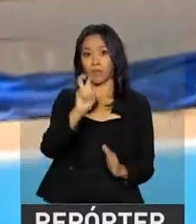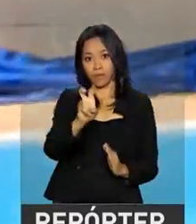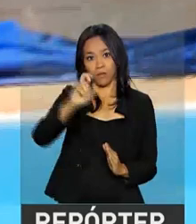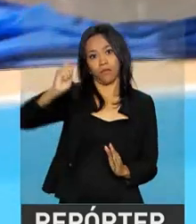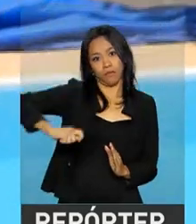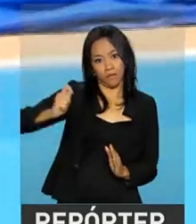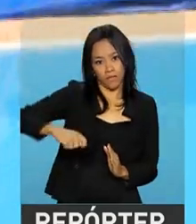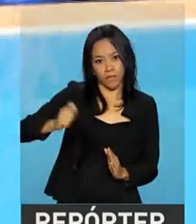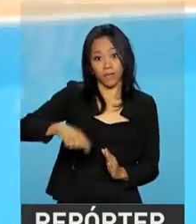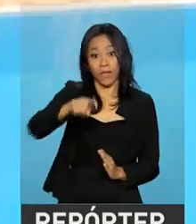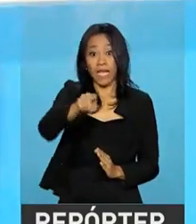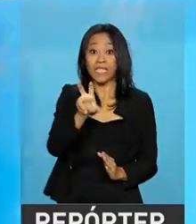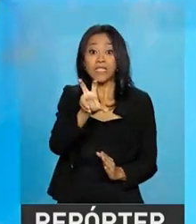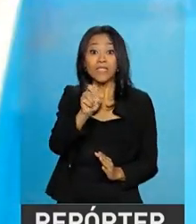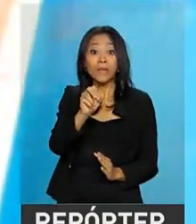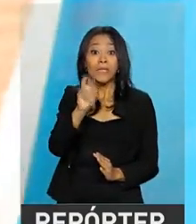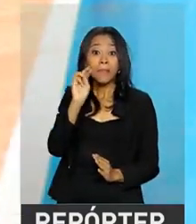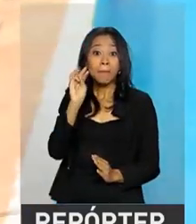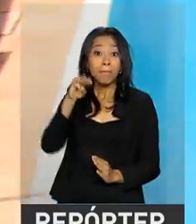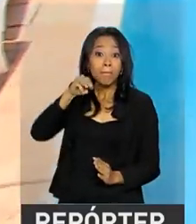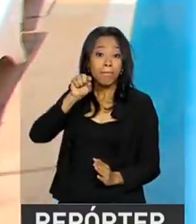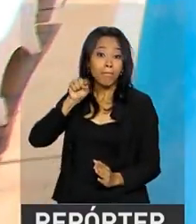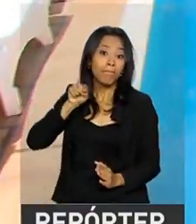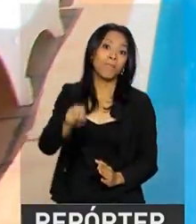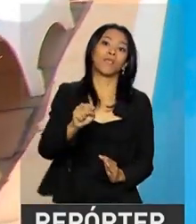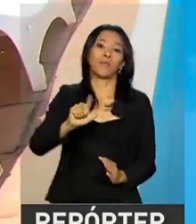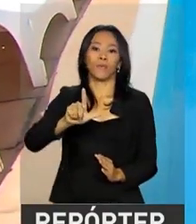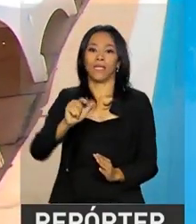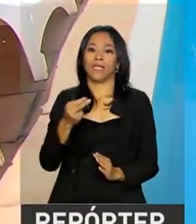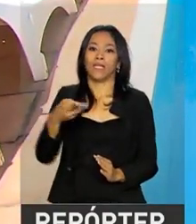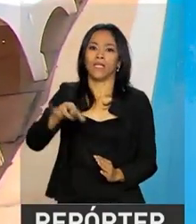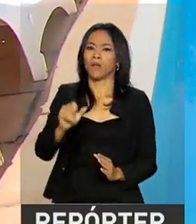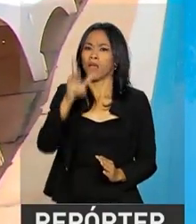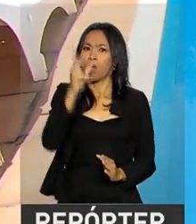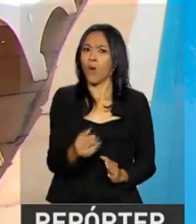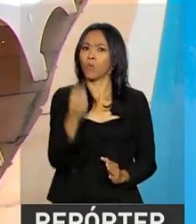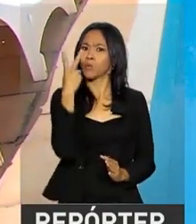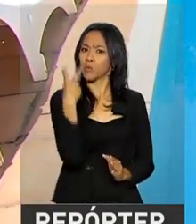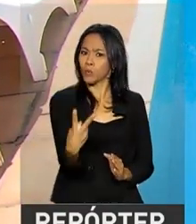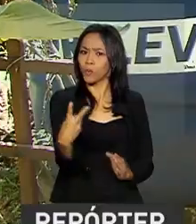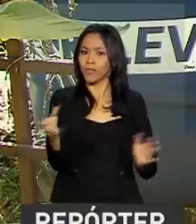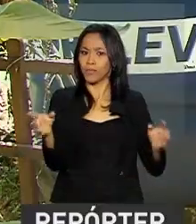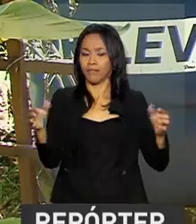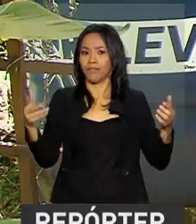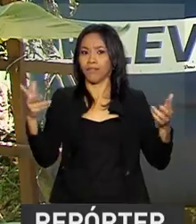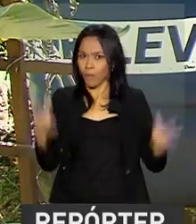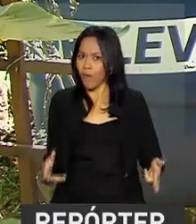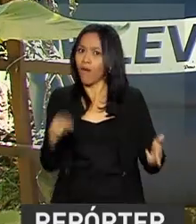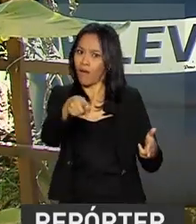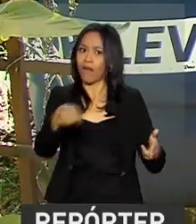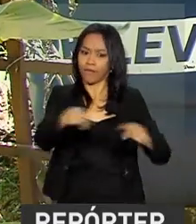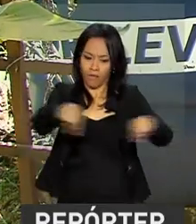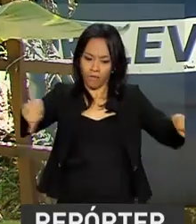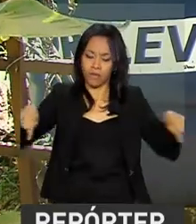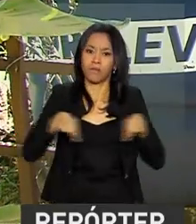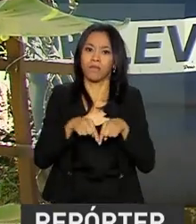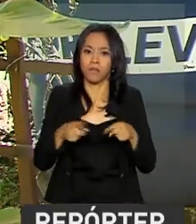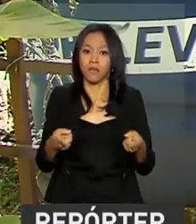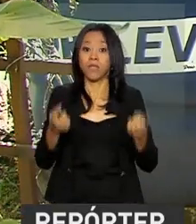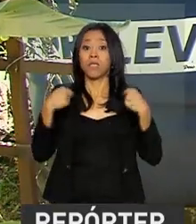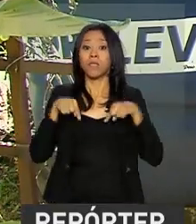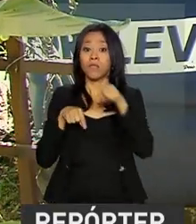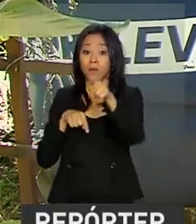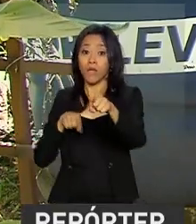são 50 mil litros o equivalente a quase duas piscinas como esta além da sustentabilidade o